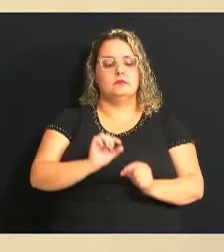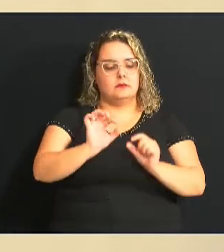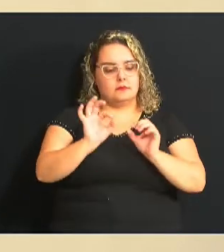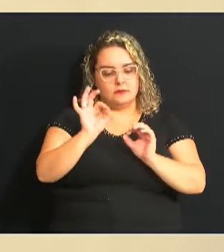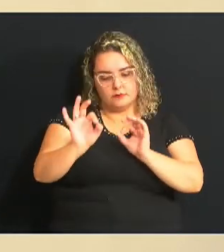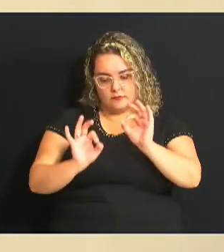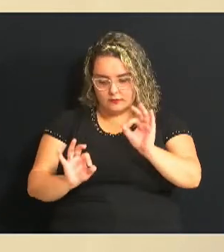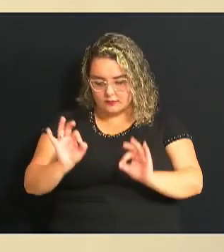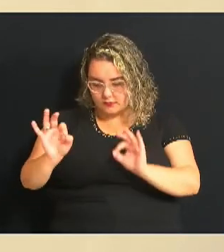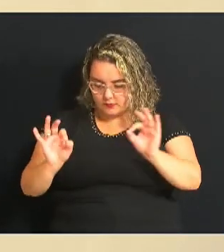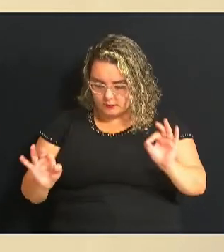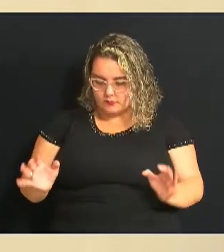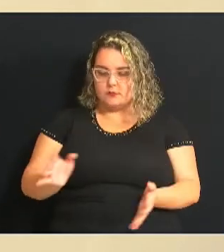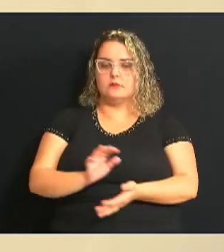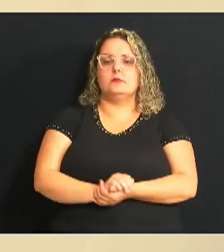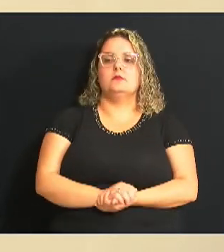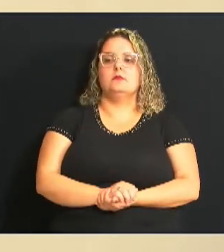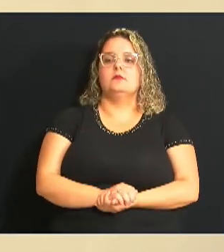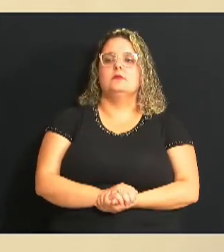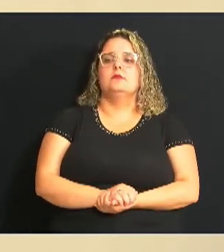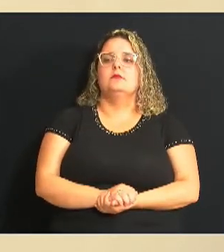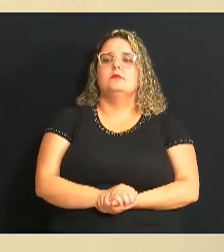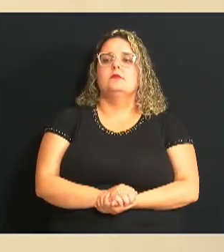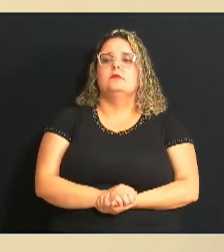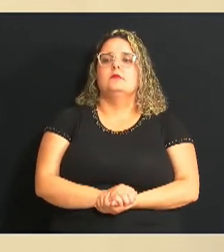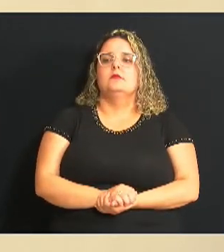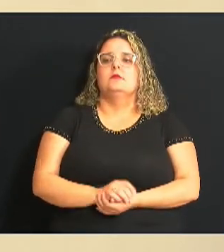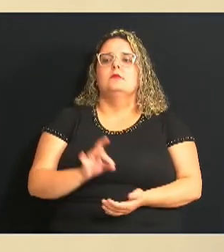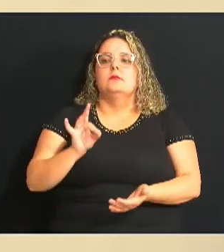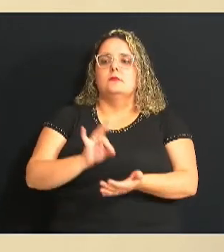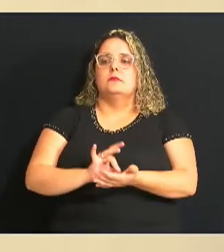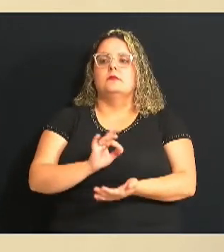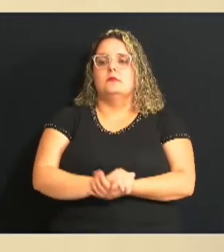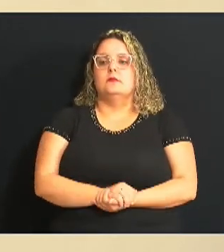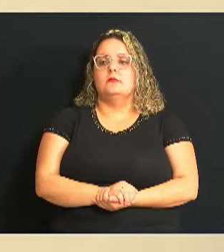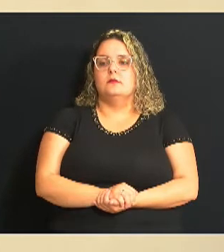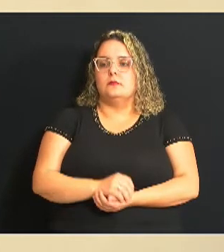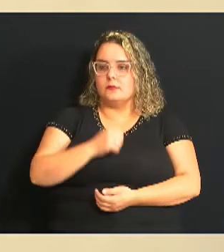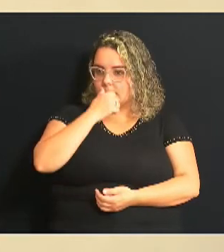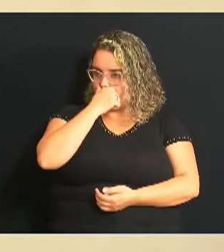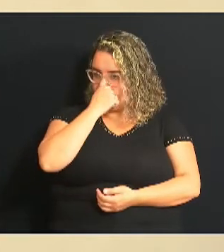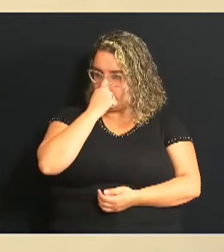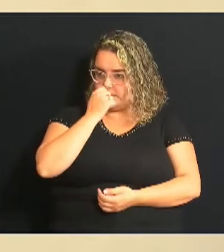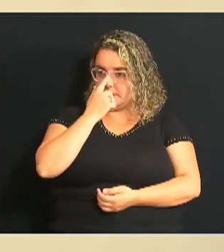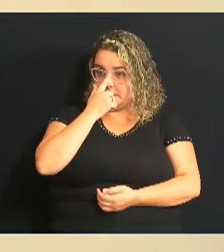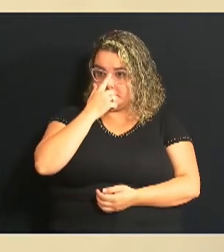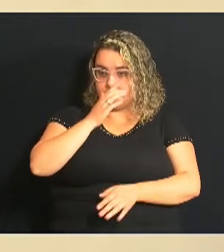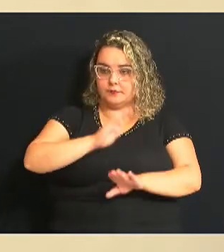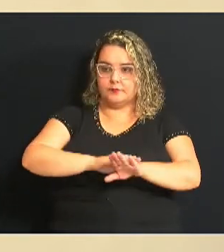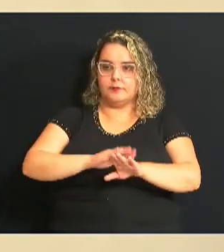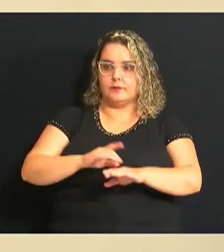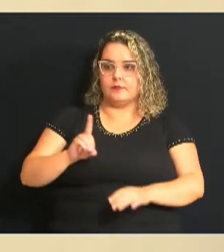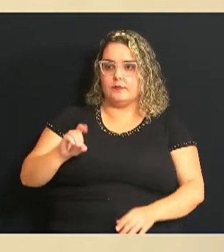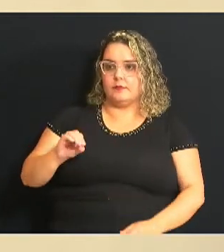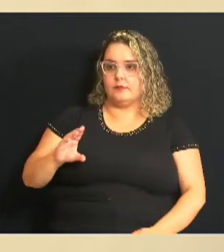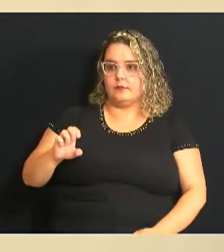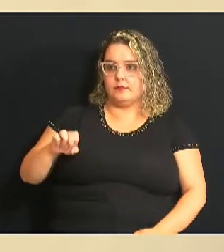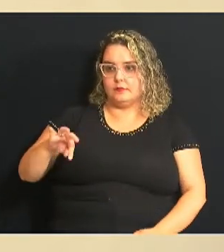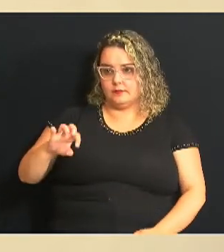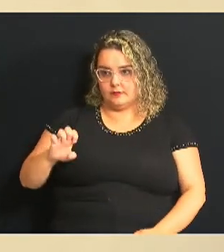esse momento se tornou uma realidade. Com relação à atuação na carreira docente, é uma